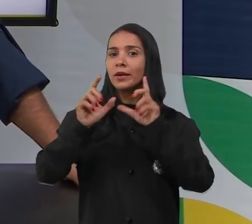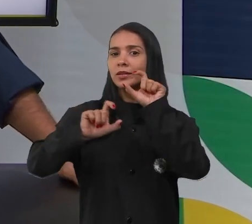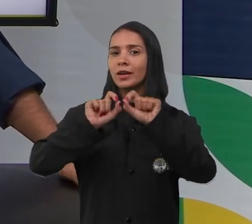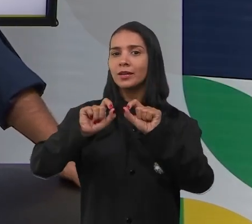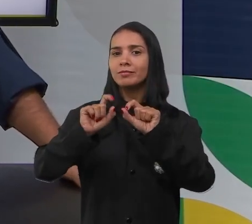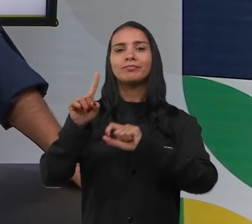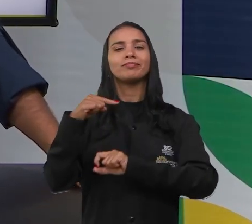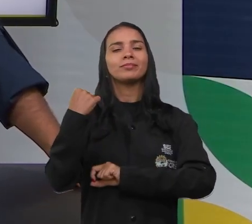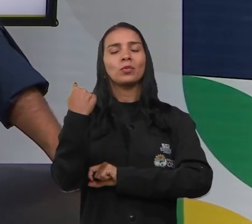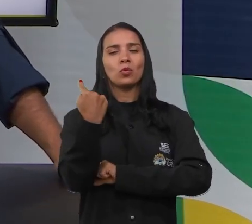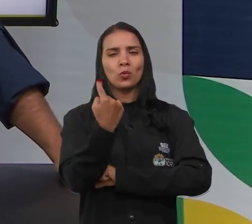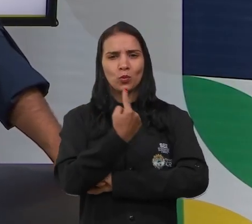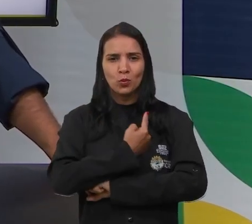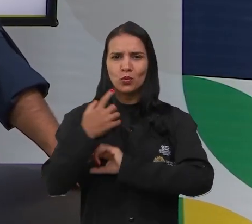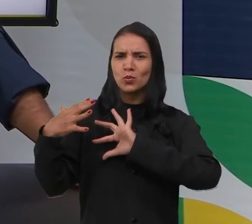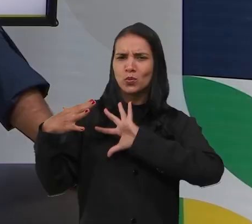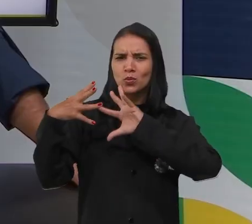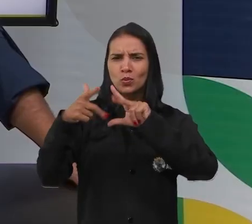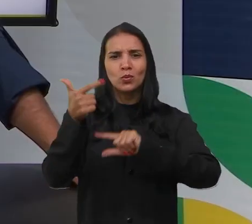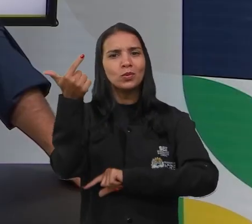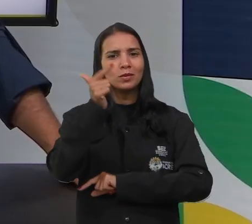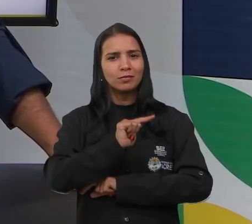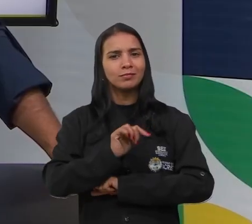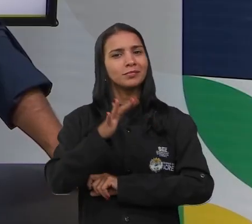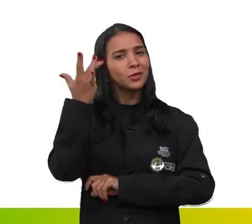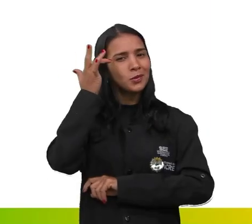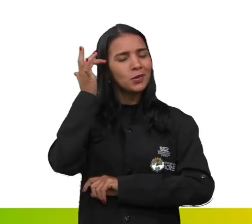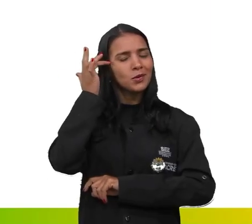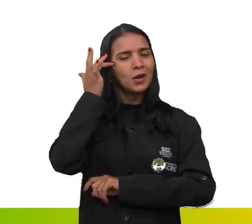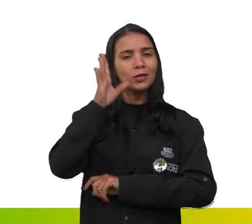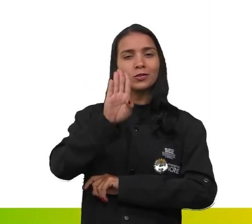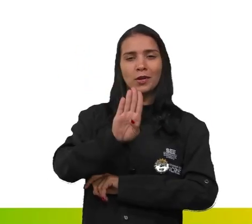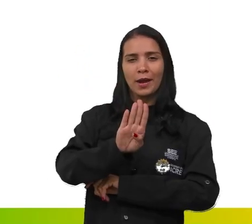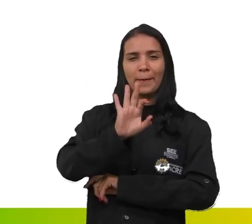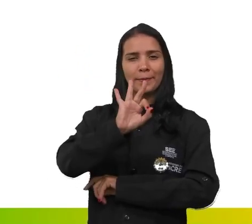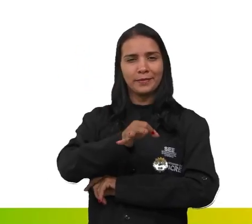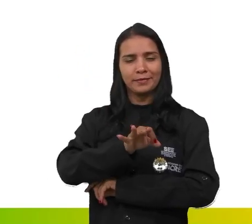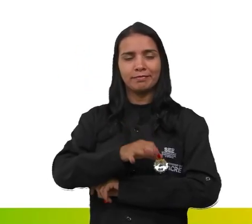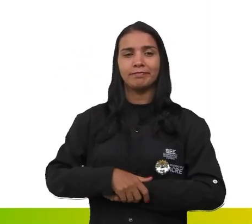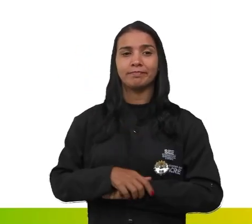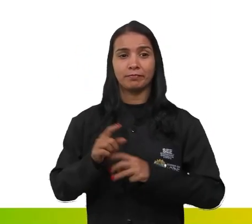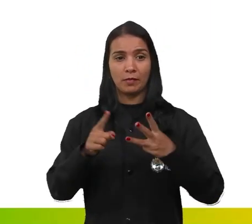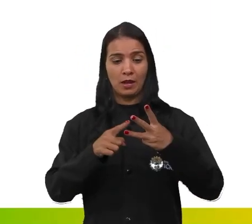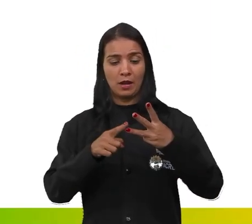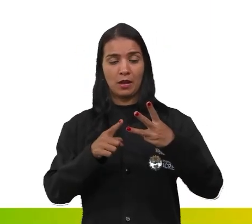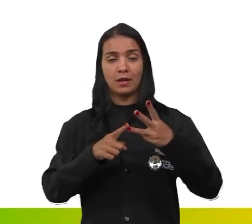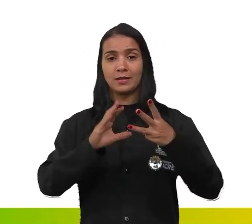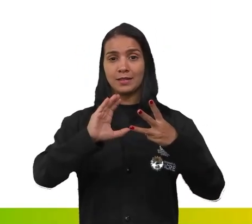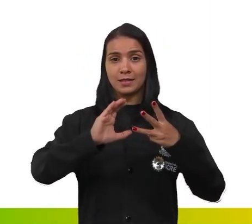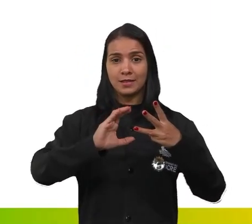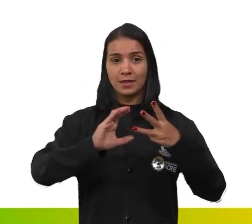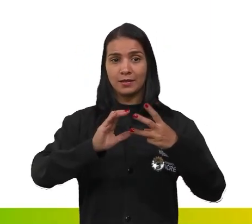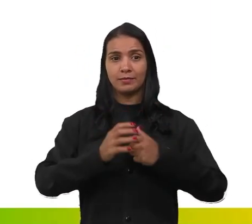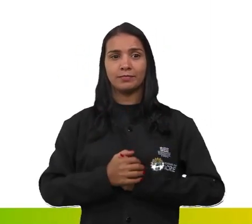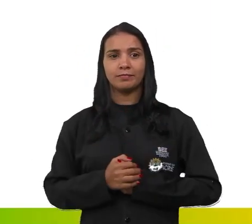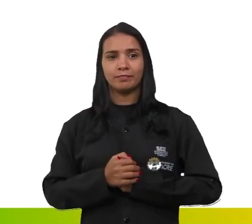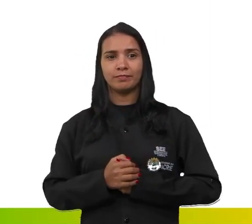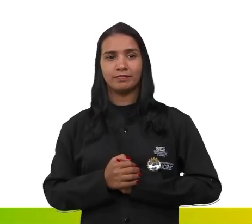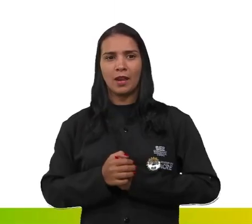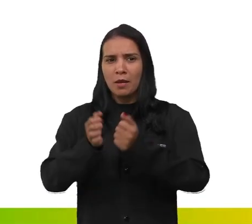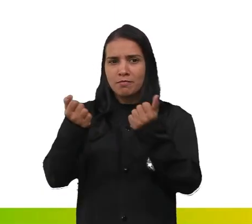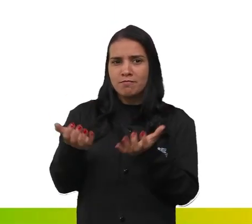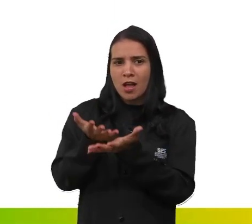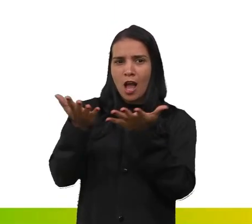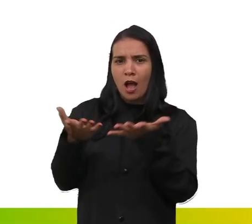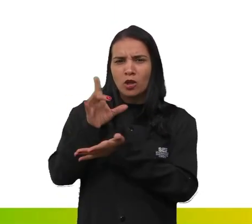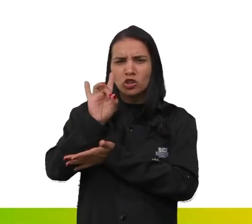todos. Provavelmente temos um gabarito. Então, vamos ver a C. Estimular apenas a economia no setor